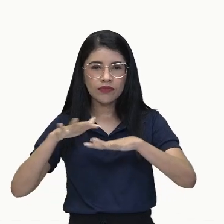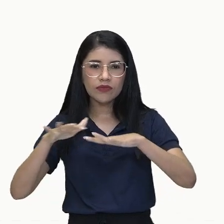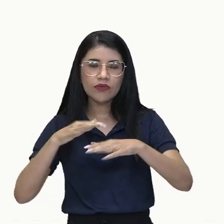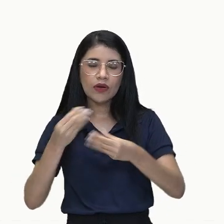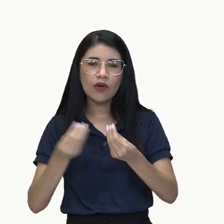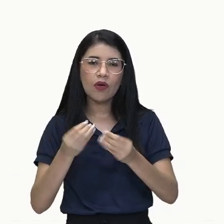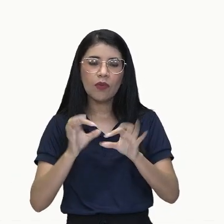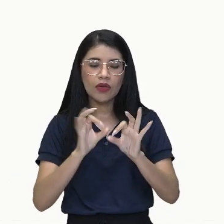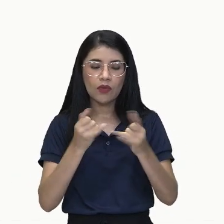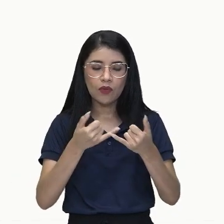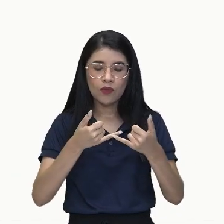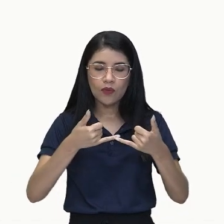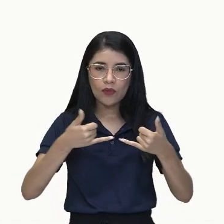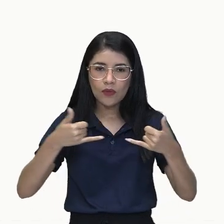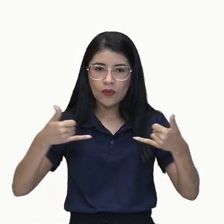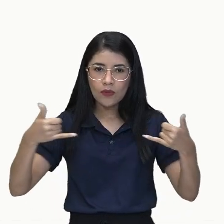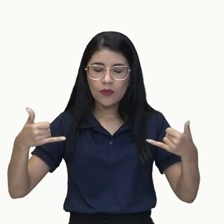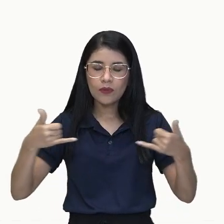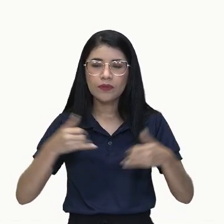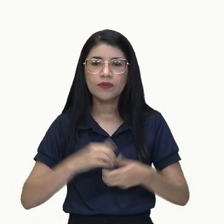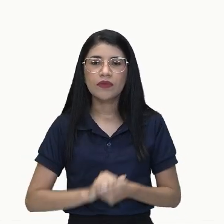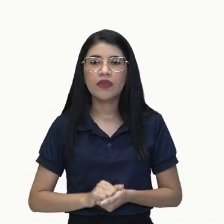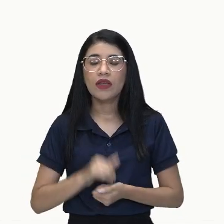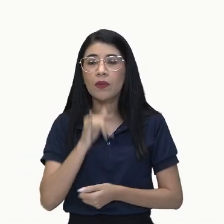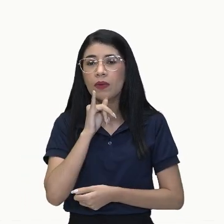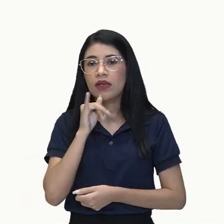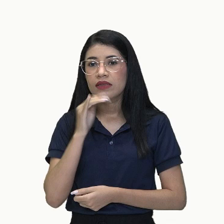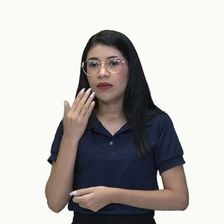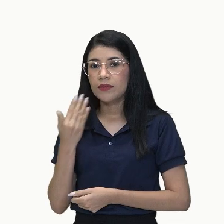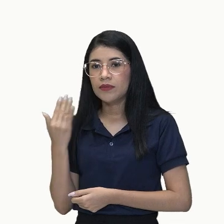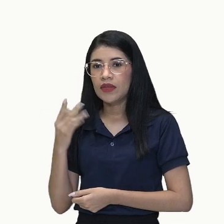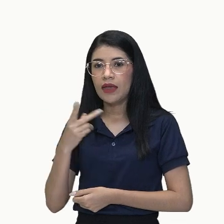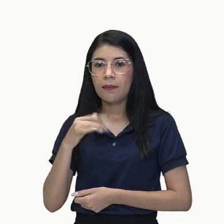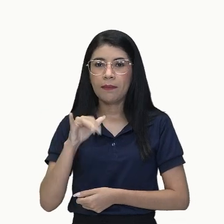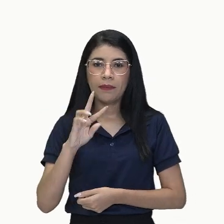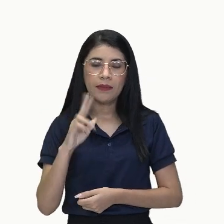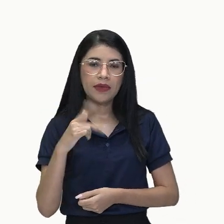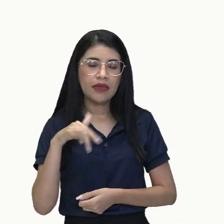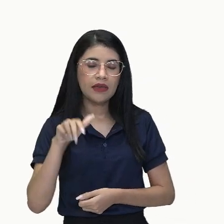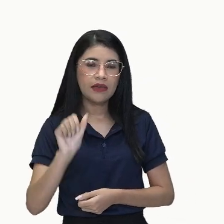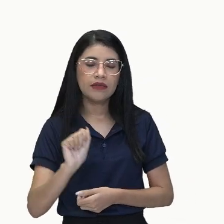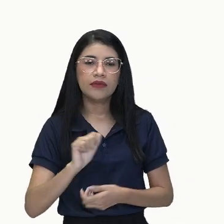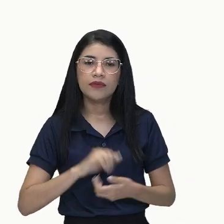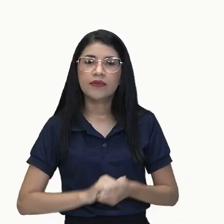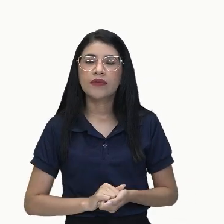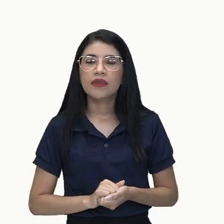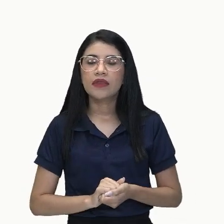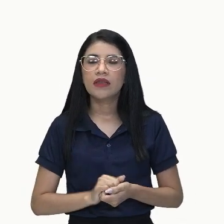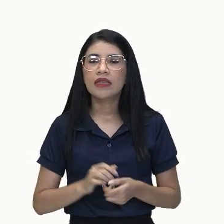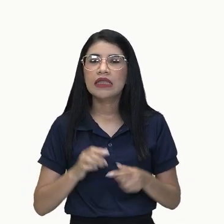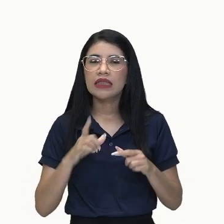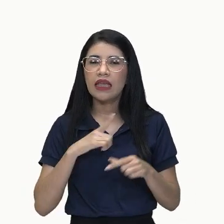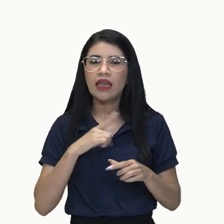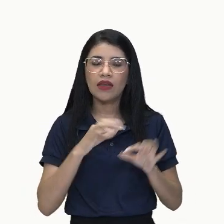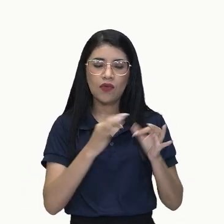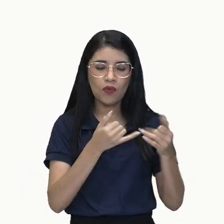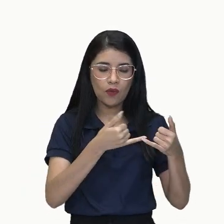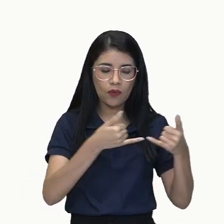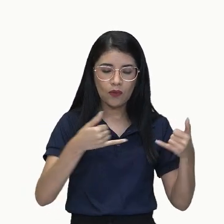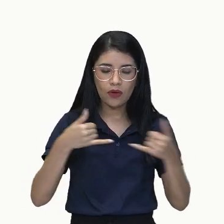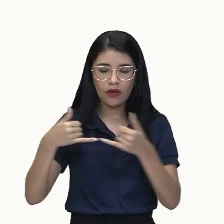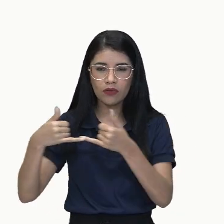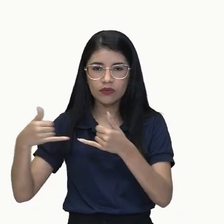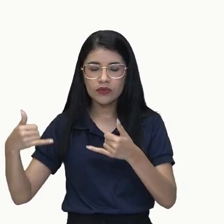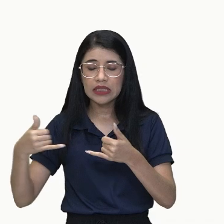de um condutor. Então, eu tenho um condutor, trouxe aqui uma pilha ligada aqui nos fios, aí eu tenho, se não tivéssemos um